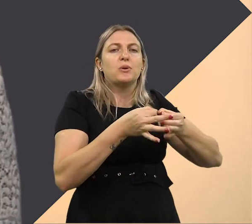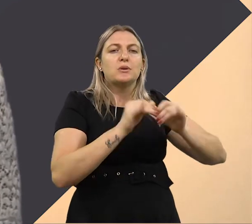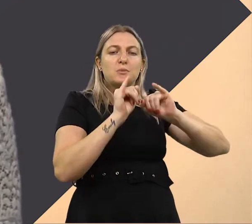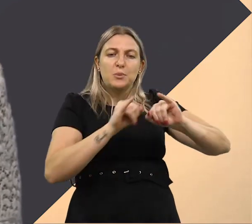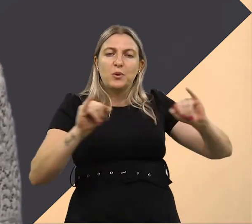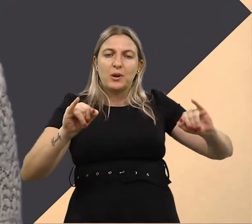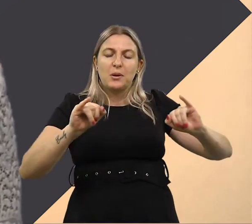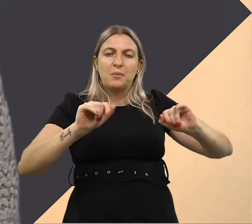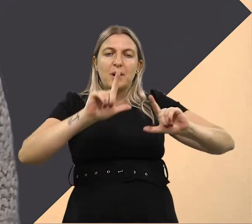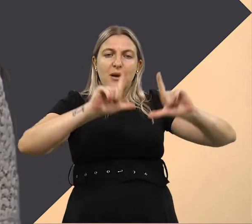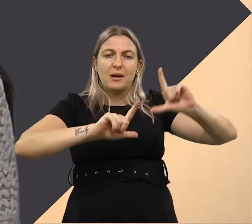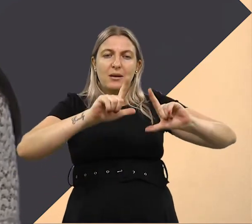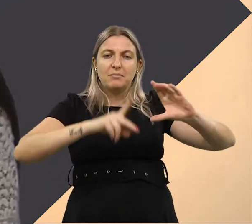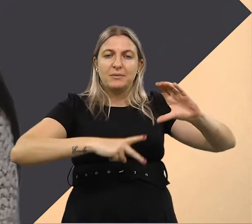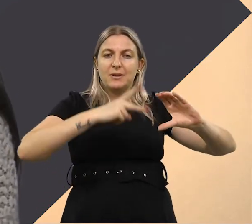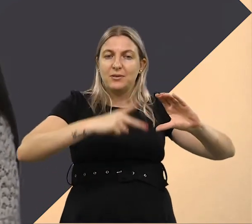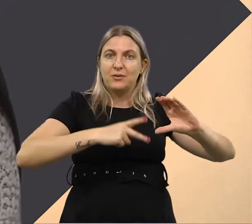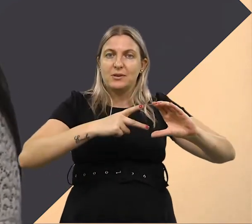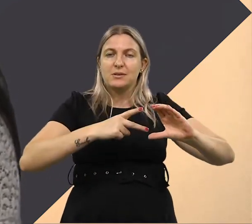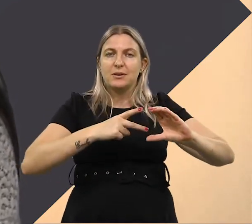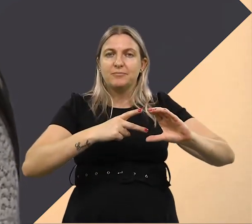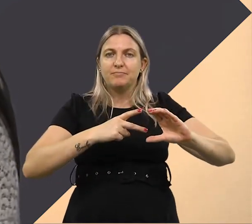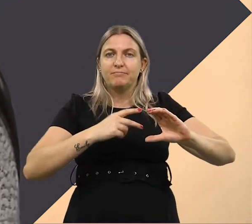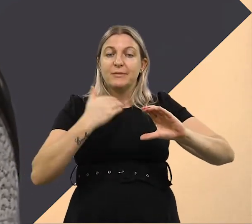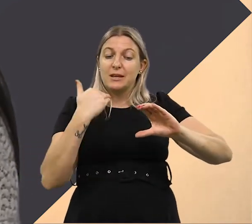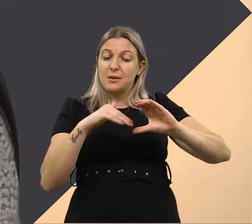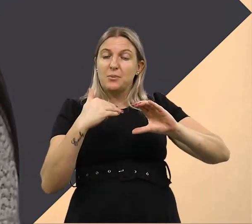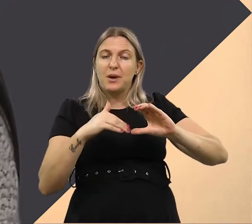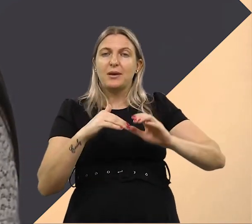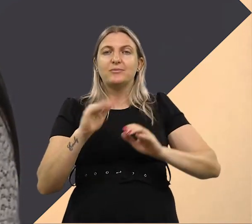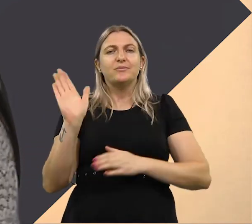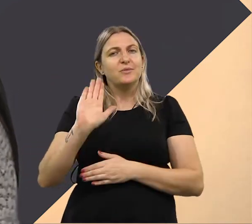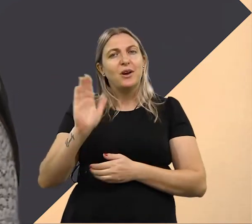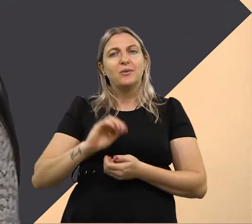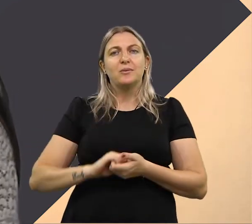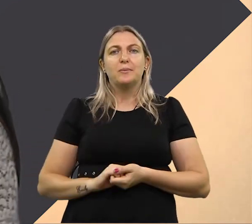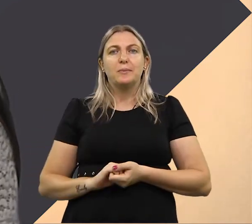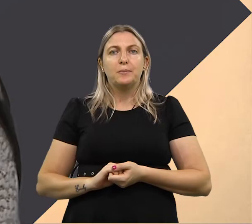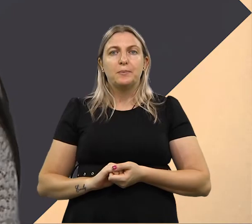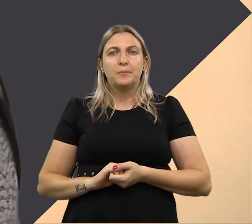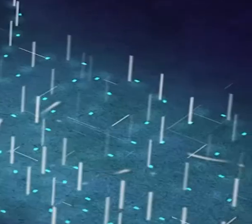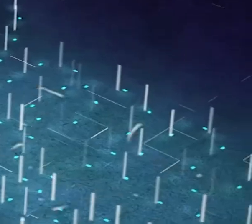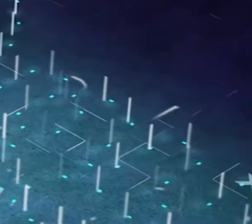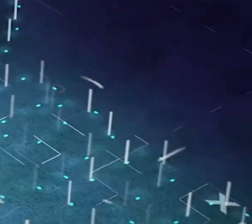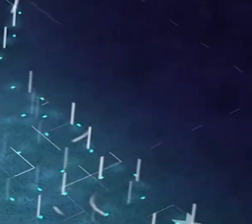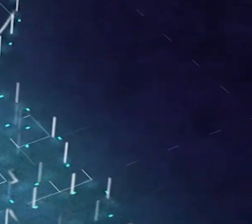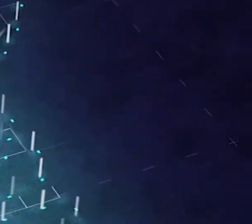sugestões para o Câmara Entrevista. Mande a sugestão para o nosso e-mail. Até mais.